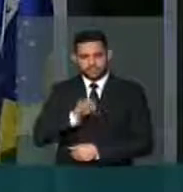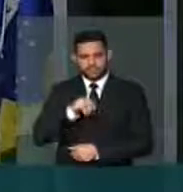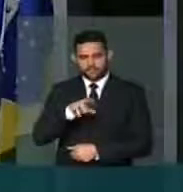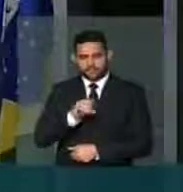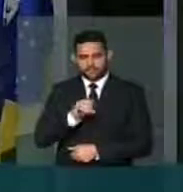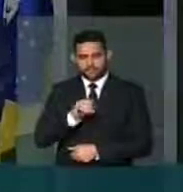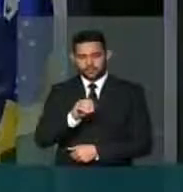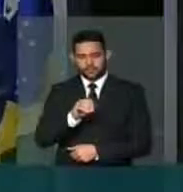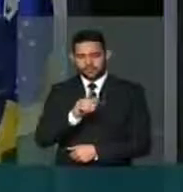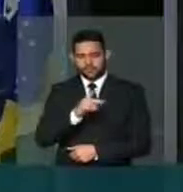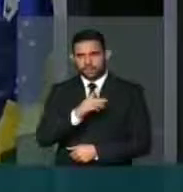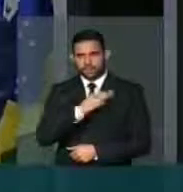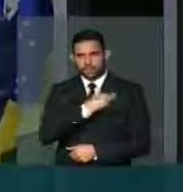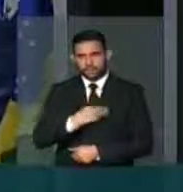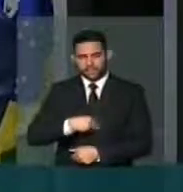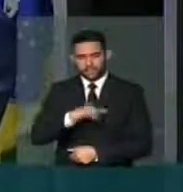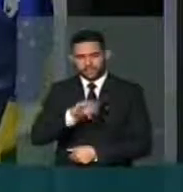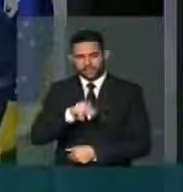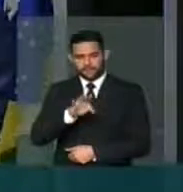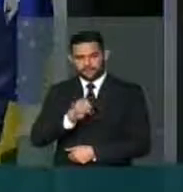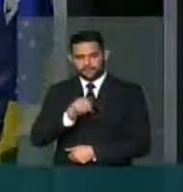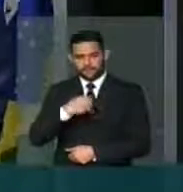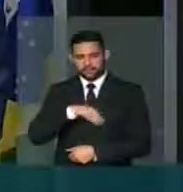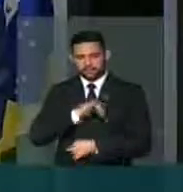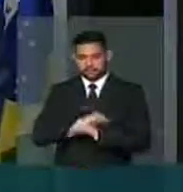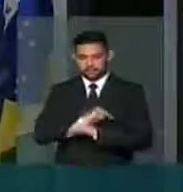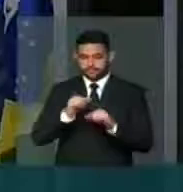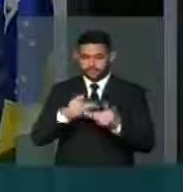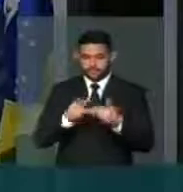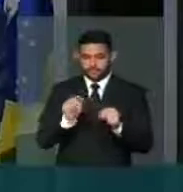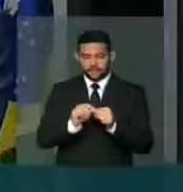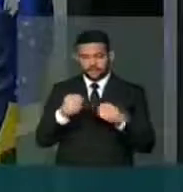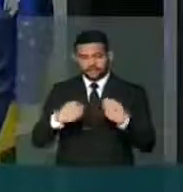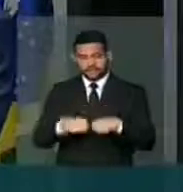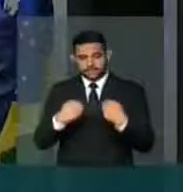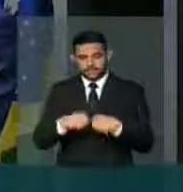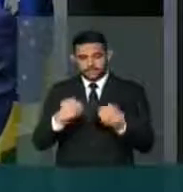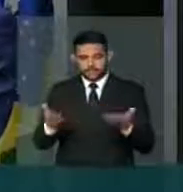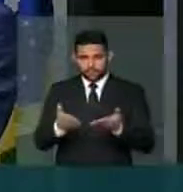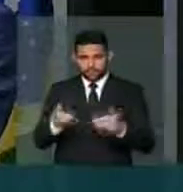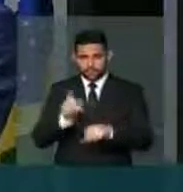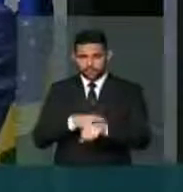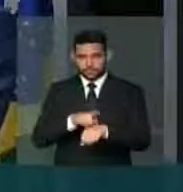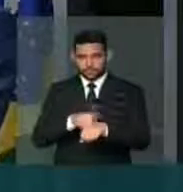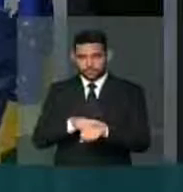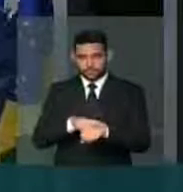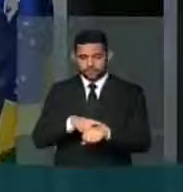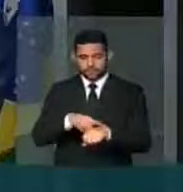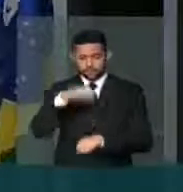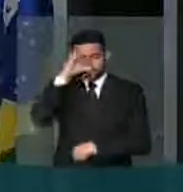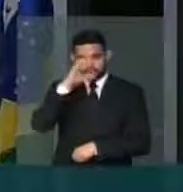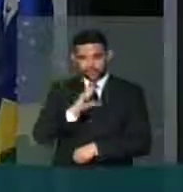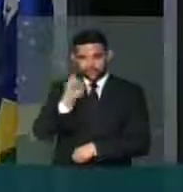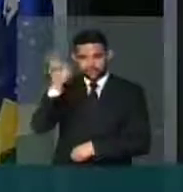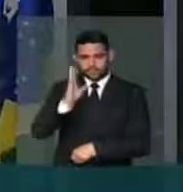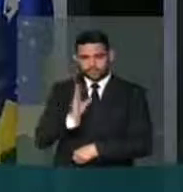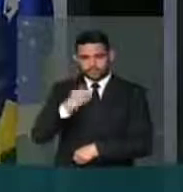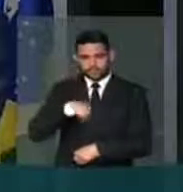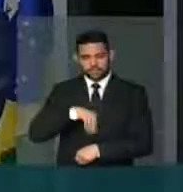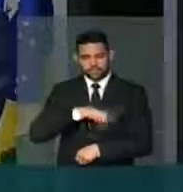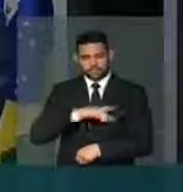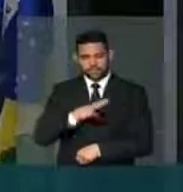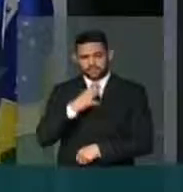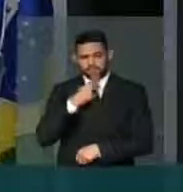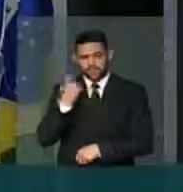Henrique Cardoso, que completa 21 anos do seu lançamento. Faz-se necessário, neste instante, que os cidadãos e cidadãs,